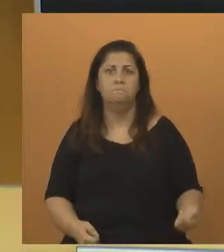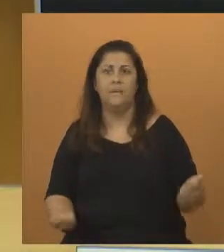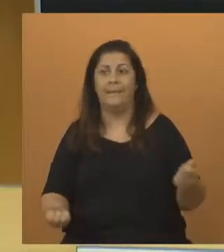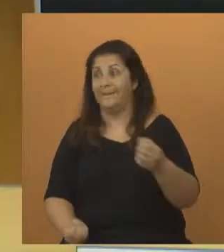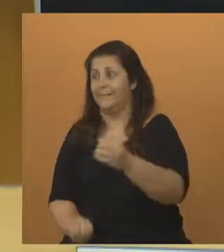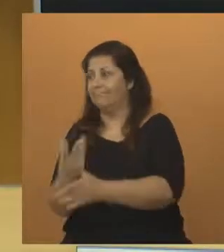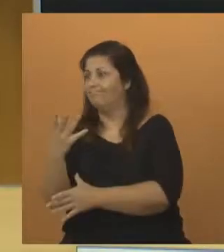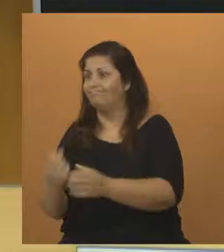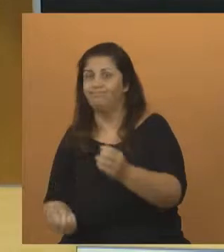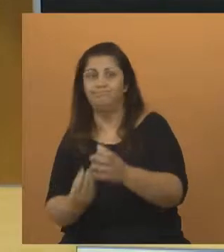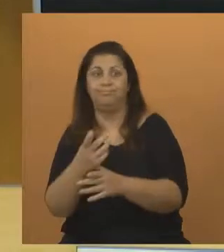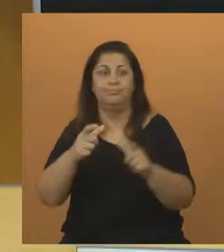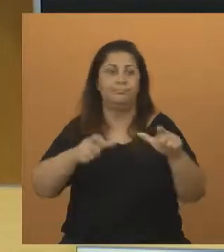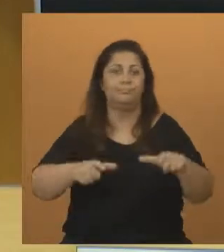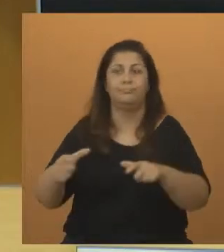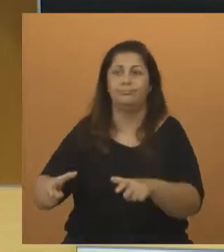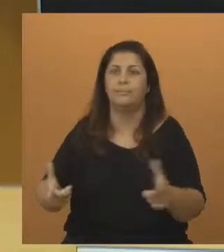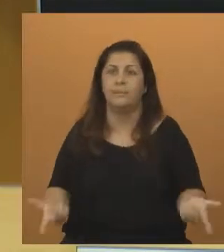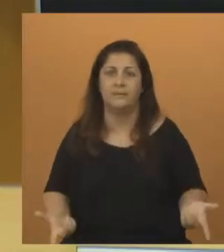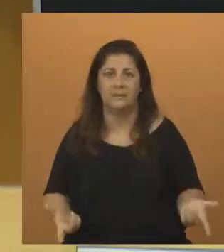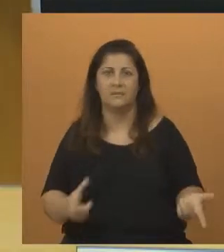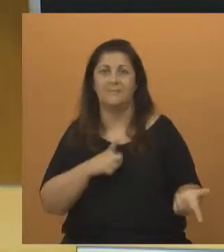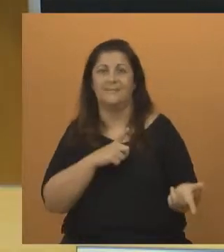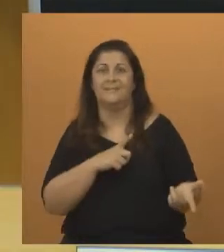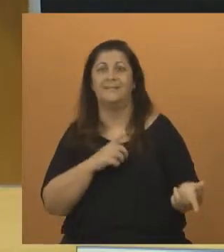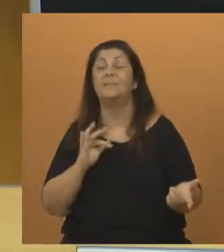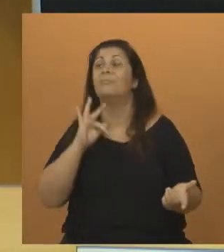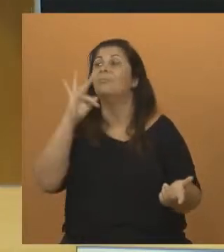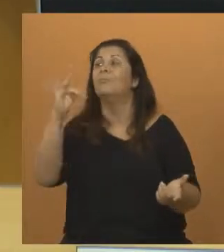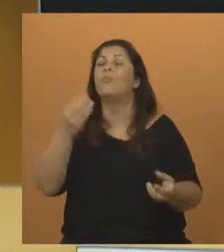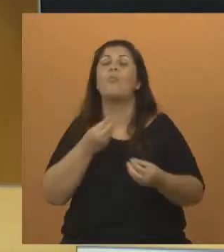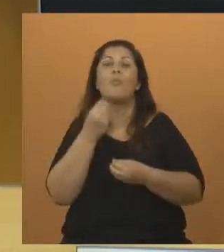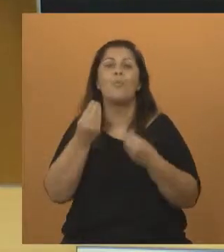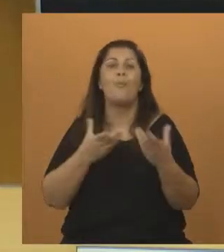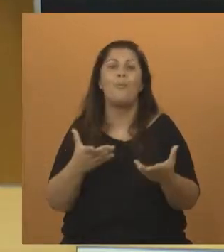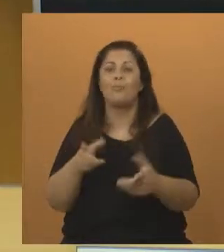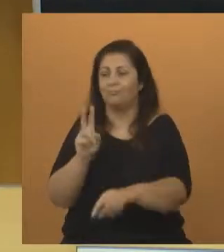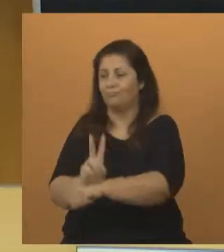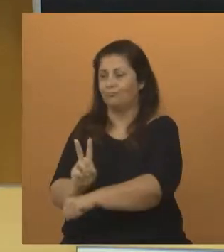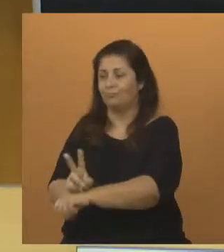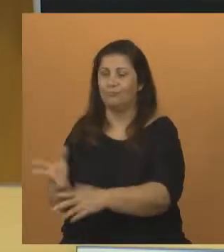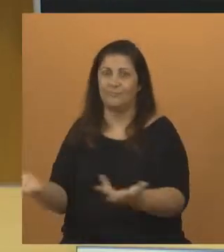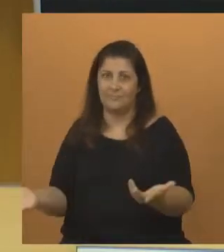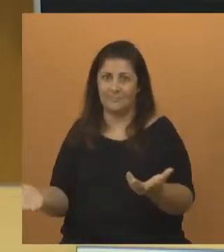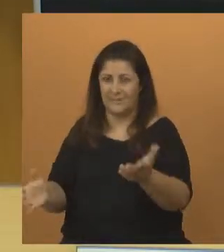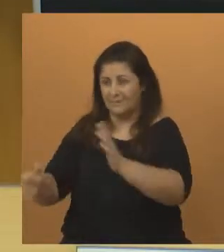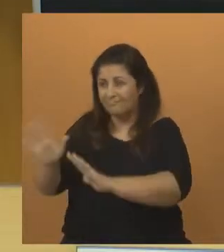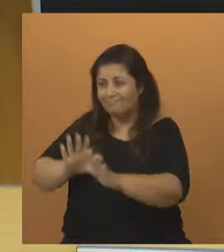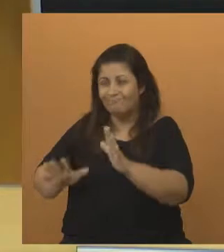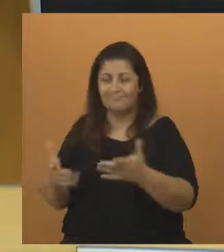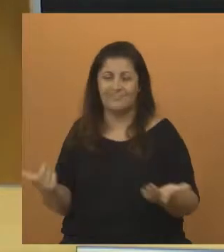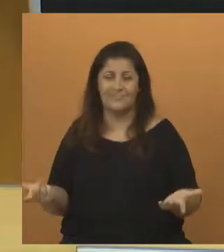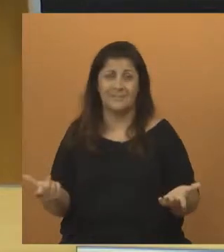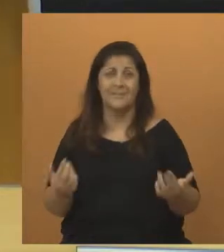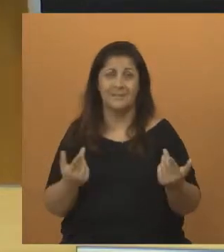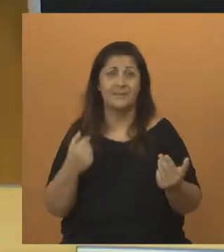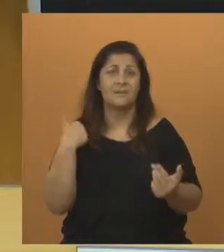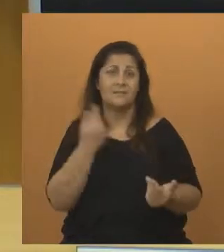criando vários espaços para ter e depois não tem condições de manter. Né? Como a gente vê aí a